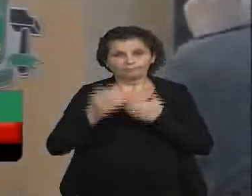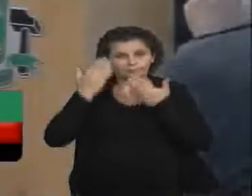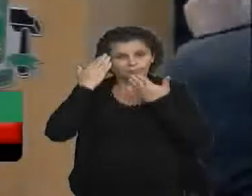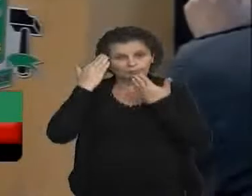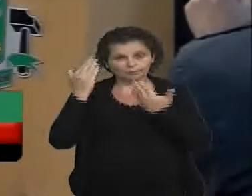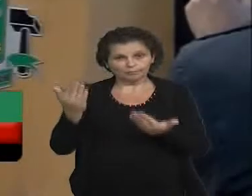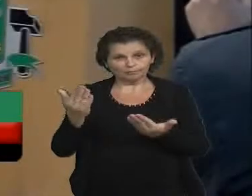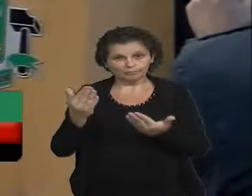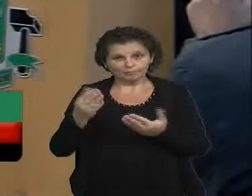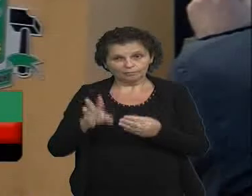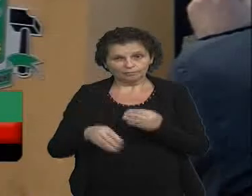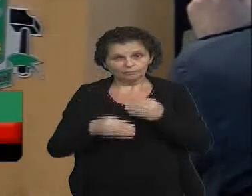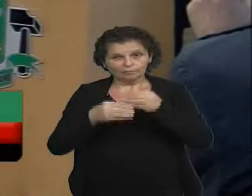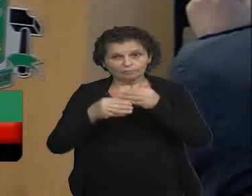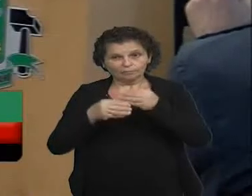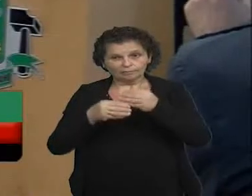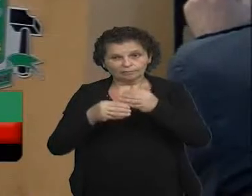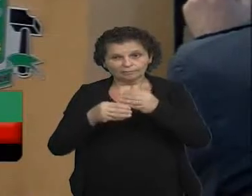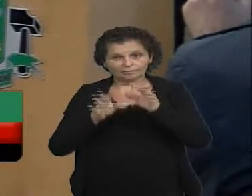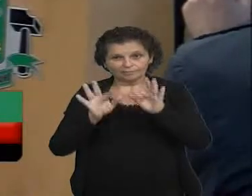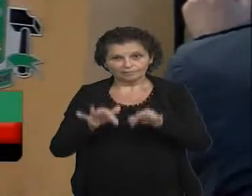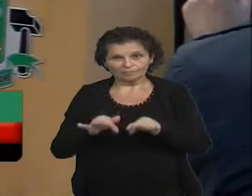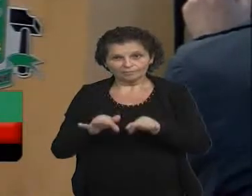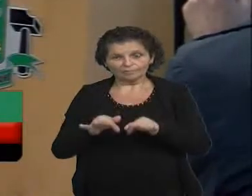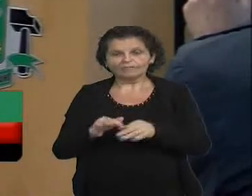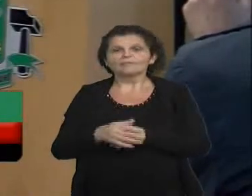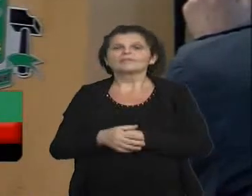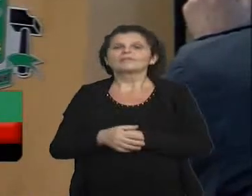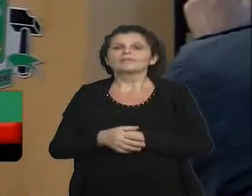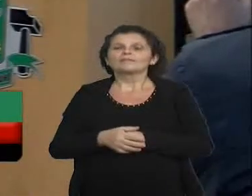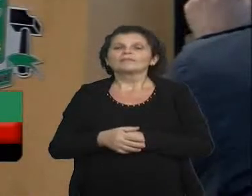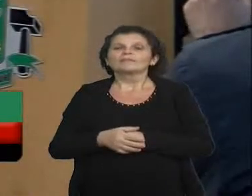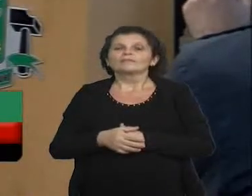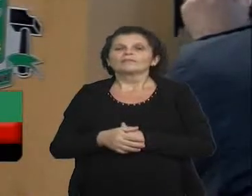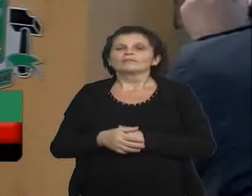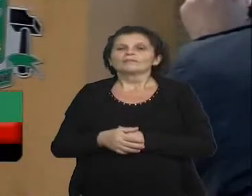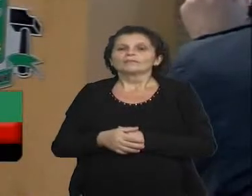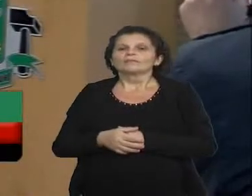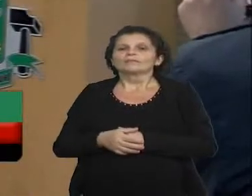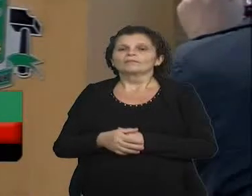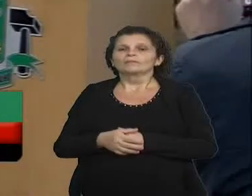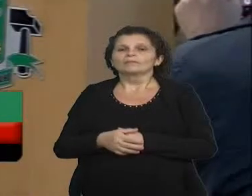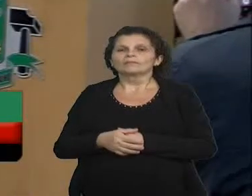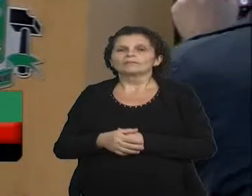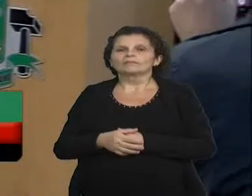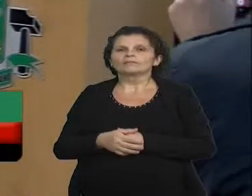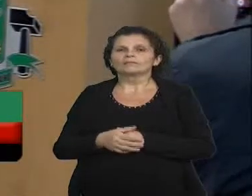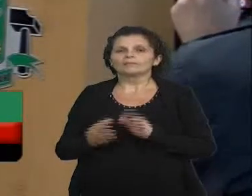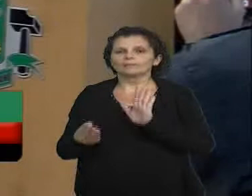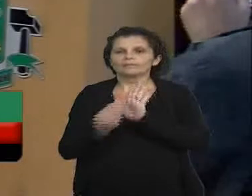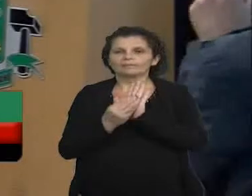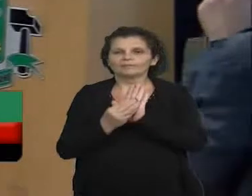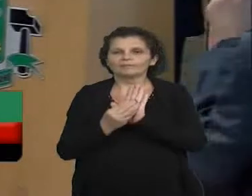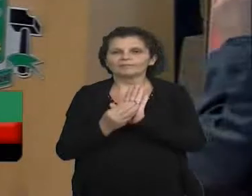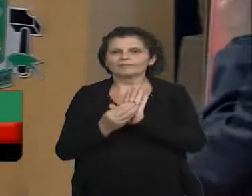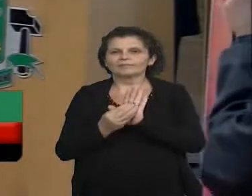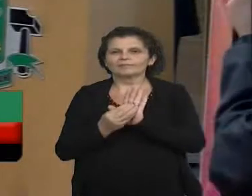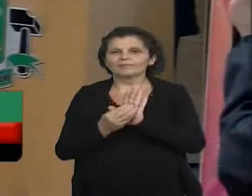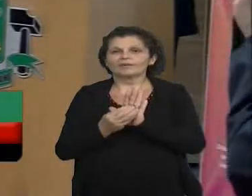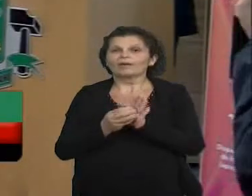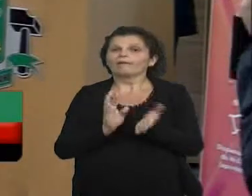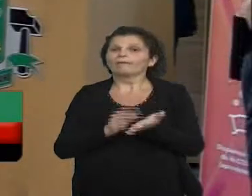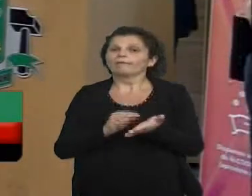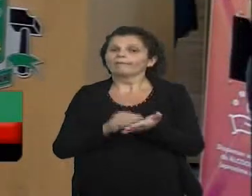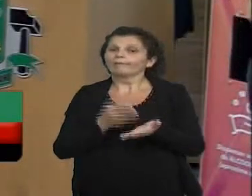senhor presidente. Uma parte nobre, antes que você finalize a sua fala. Uma parte, vereador. Eu vou deixar registrado, tá? Que ele deve o almoço ainda,